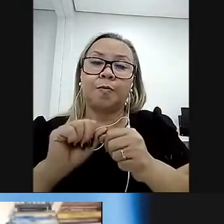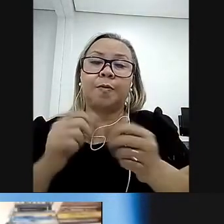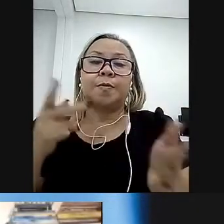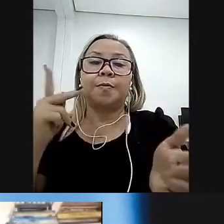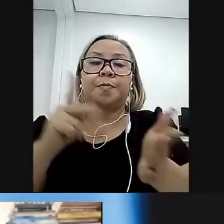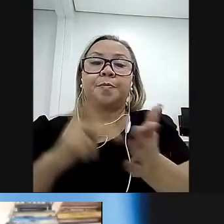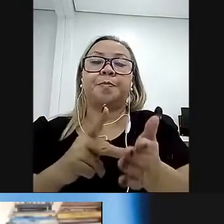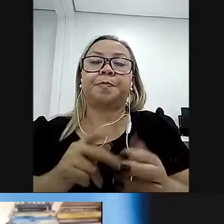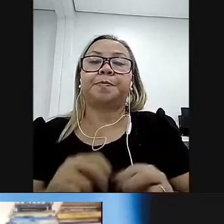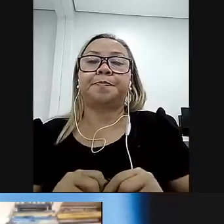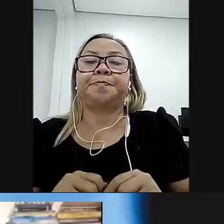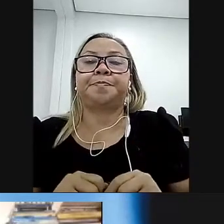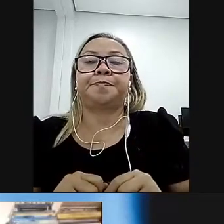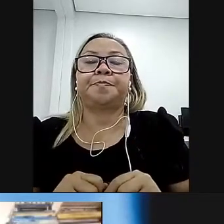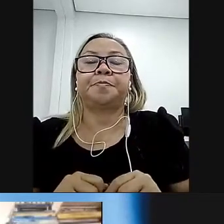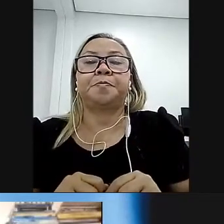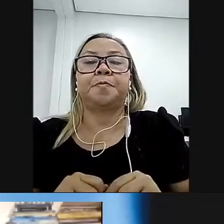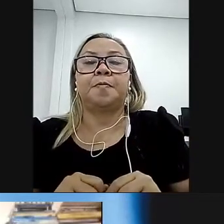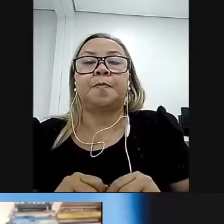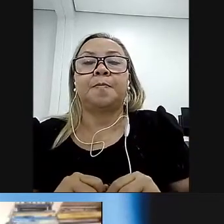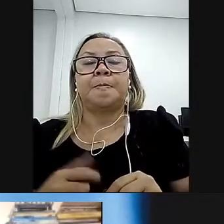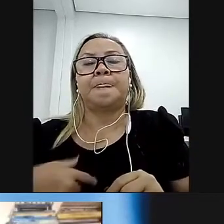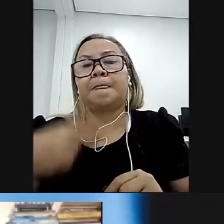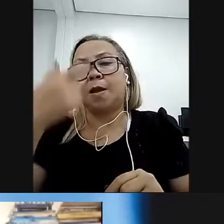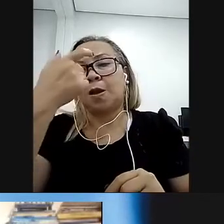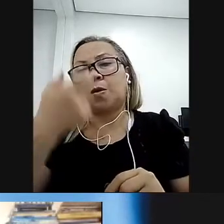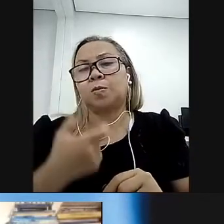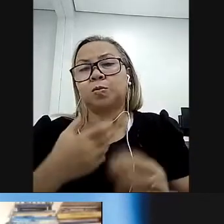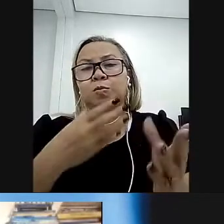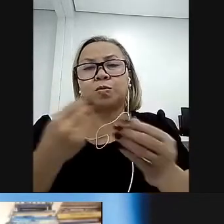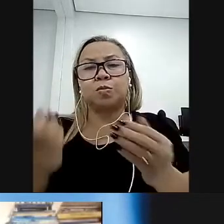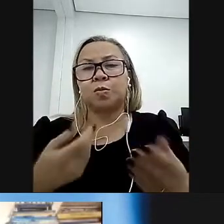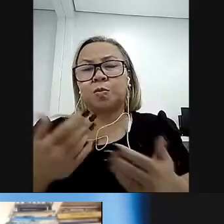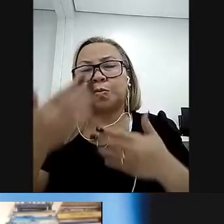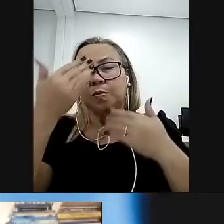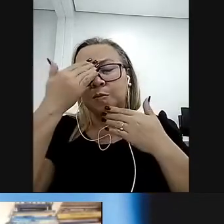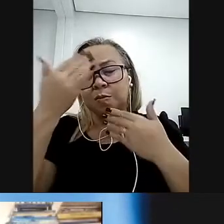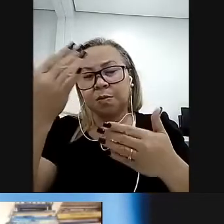Mas eu sou muito grato a todos que